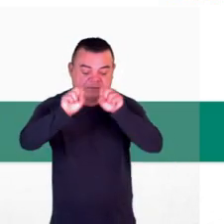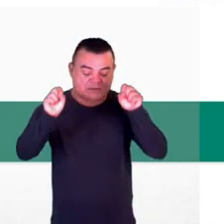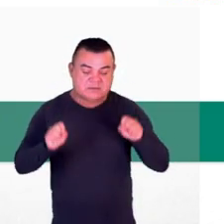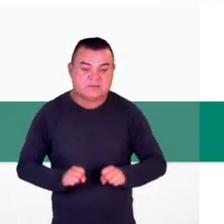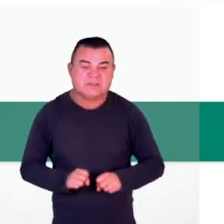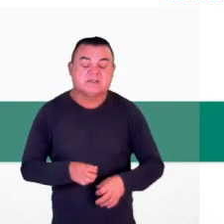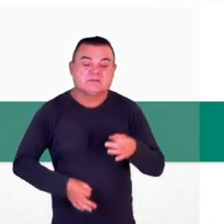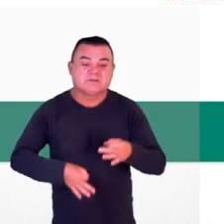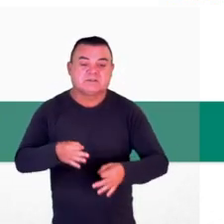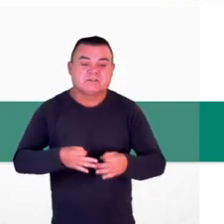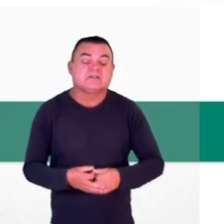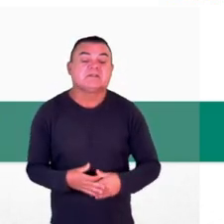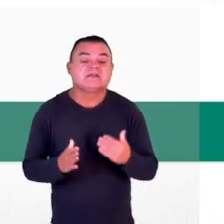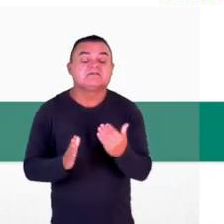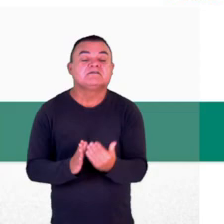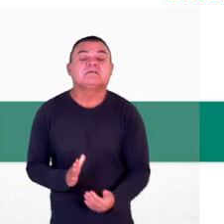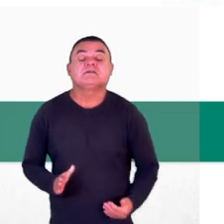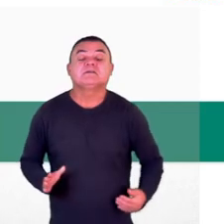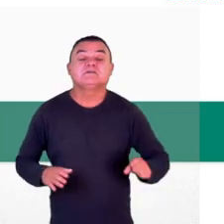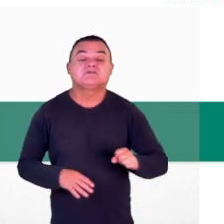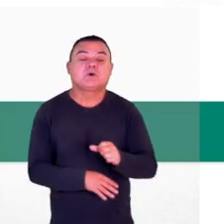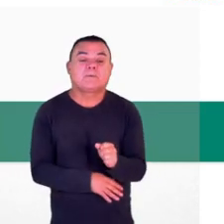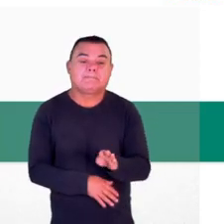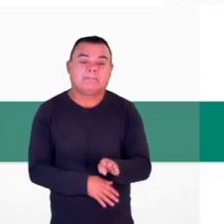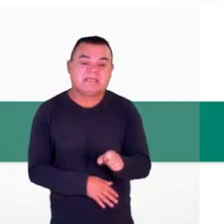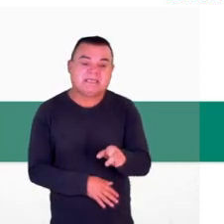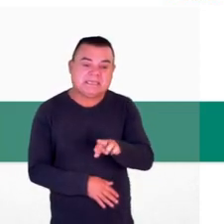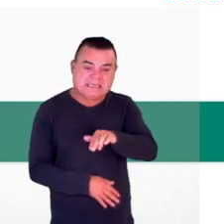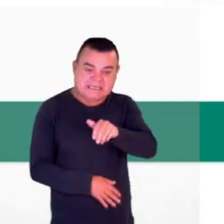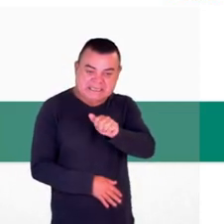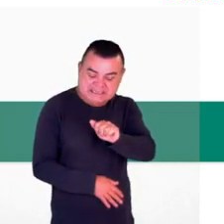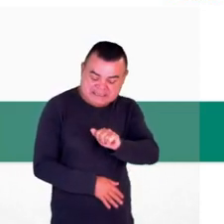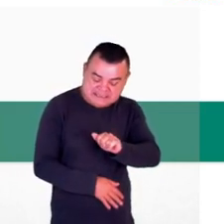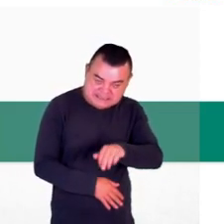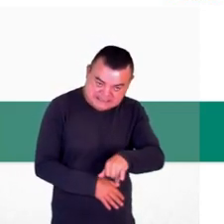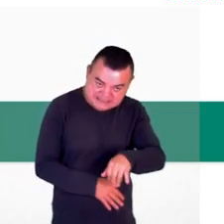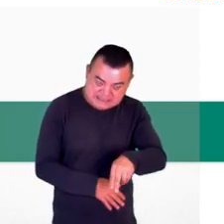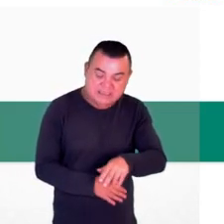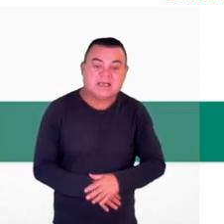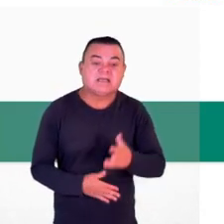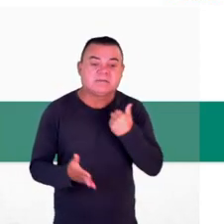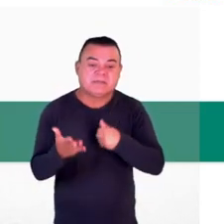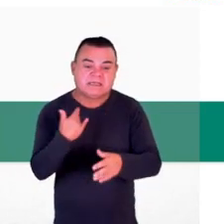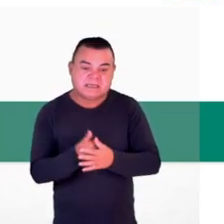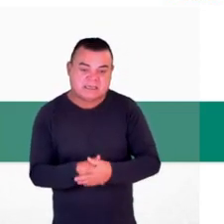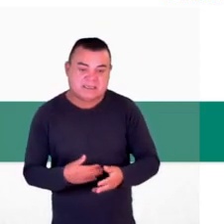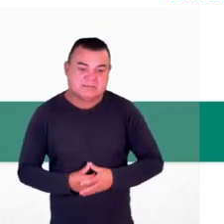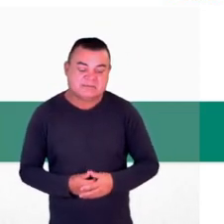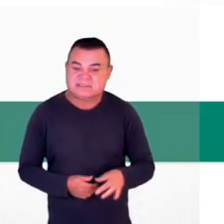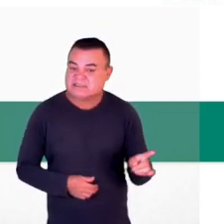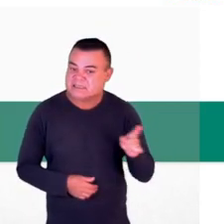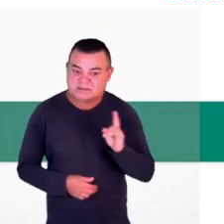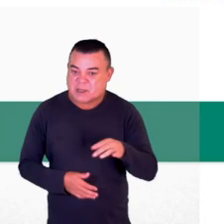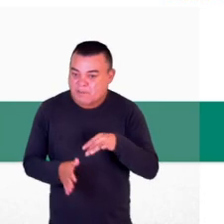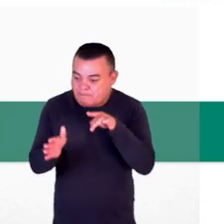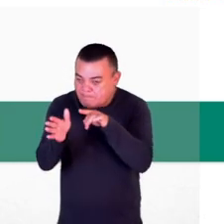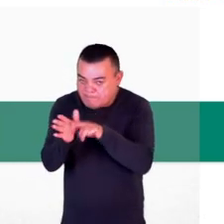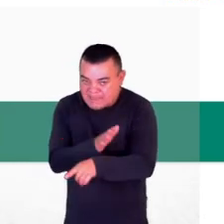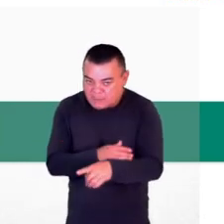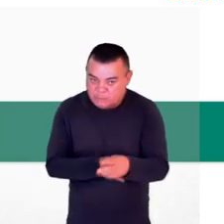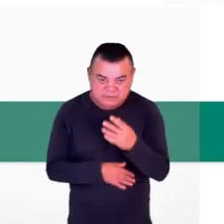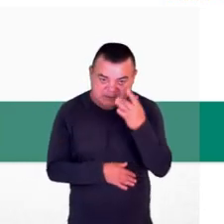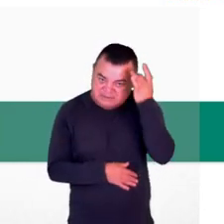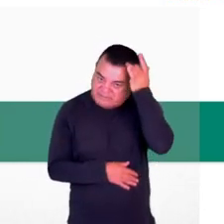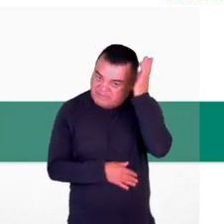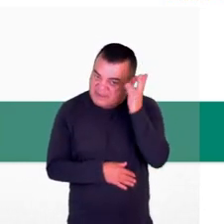soberania alimentar e proteção eh do direito humano alimentação e Nutrição adequadas né não são perguntas fáceis eh